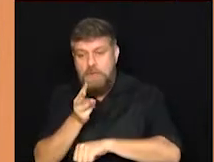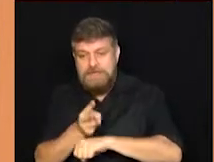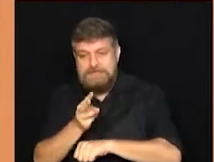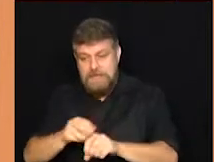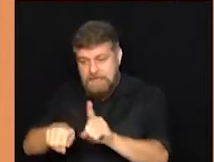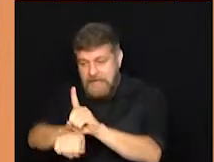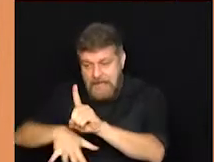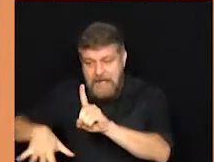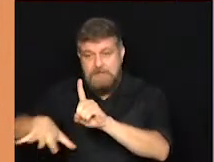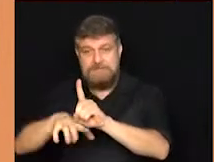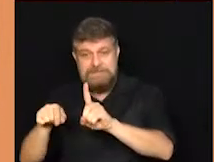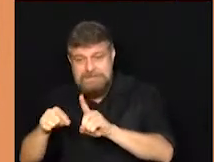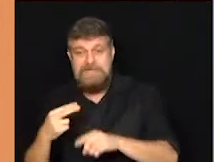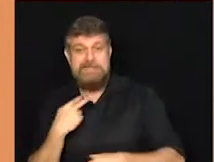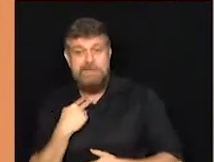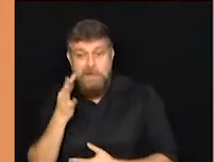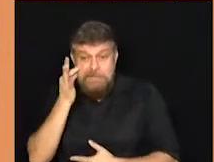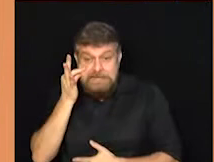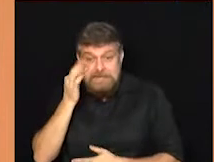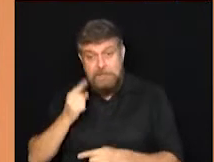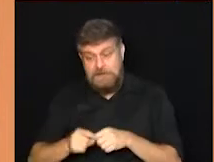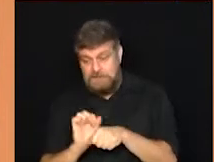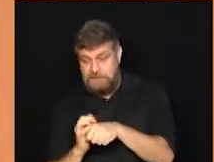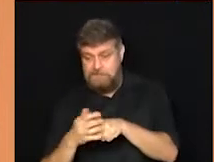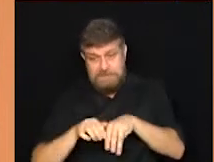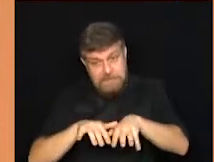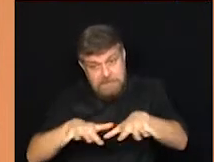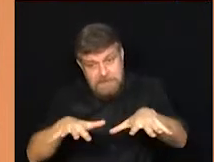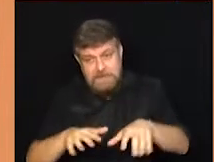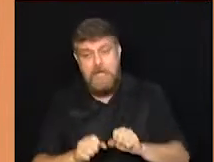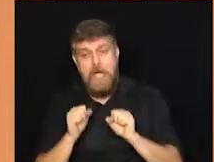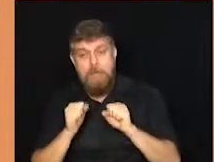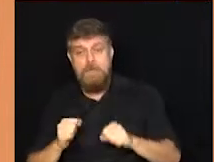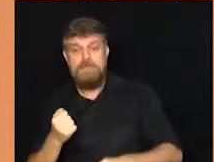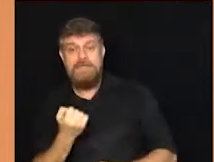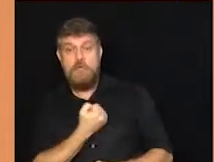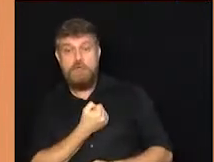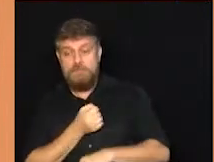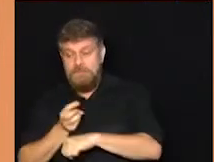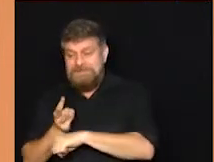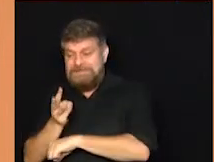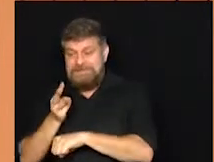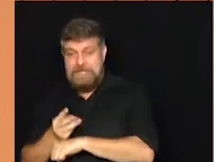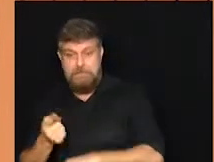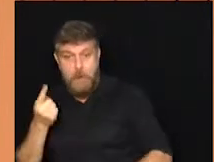Para aqueles que não podem estar aqui conosco por conta da pandemia, né? Tem o número de Zap, que é o